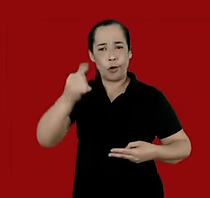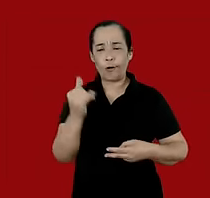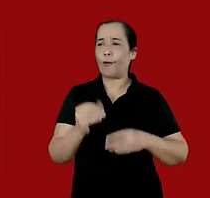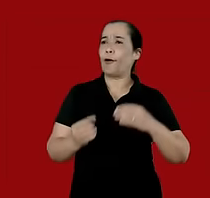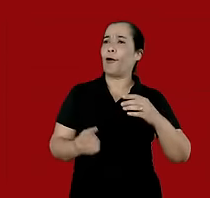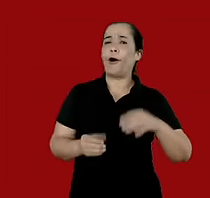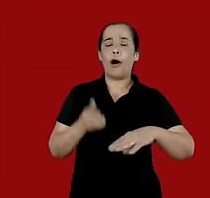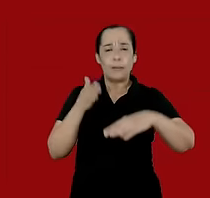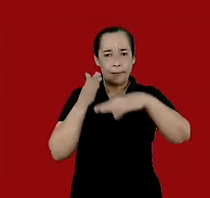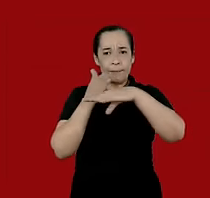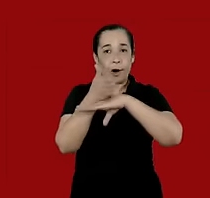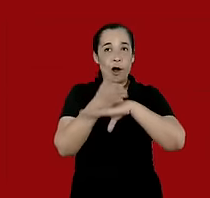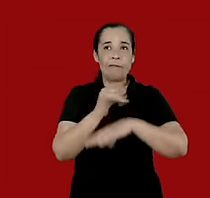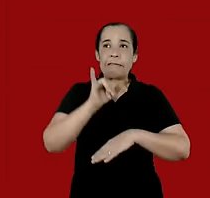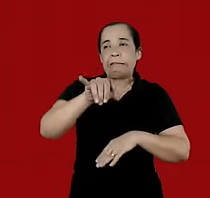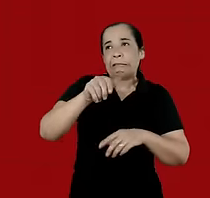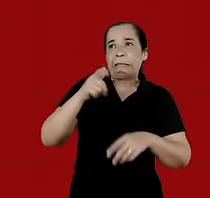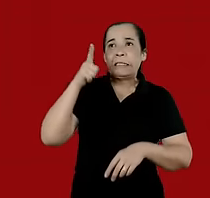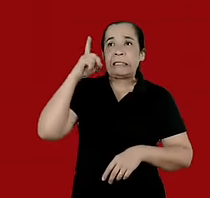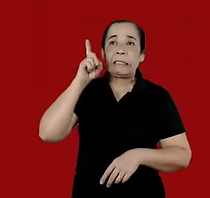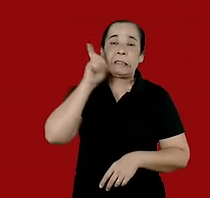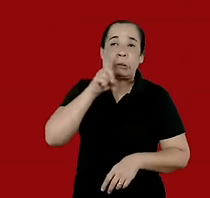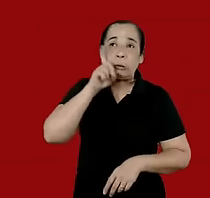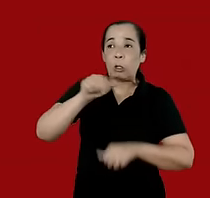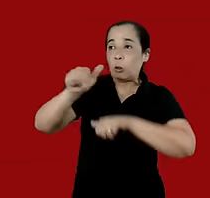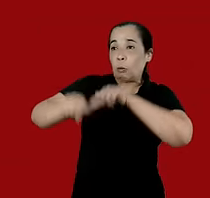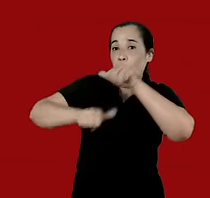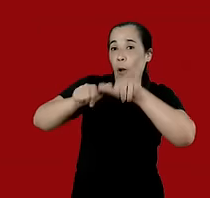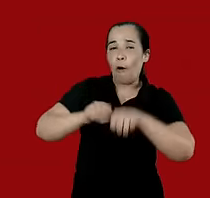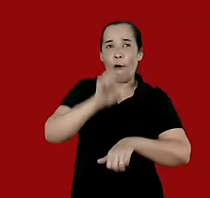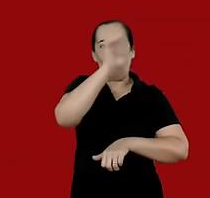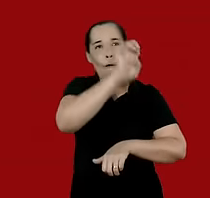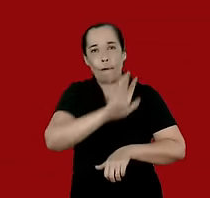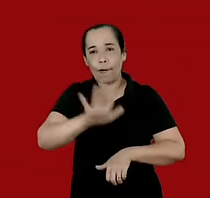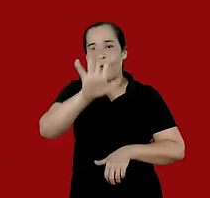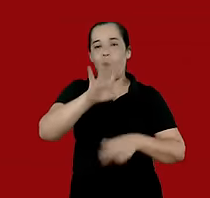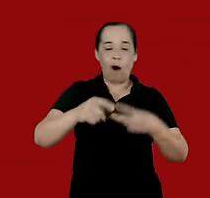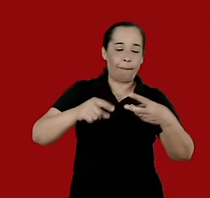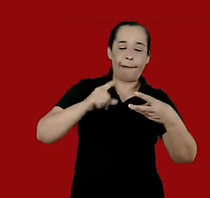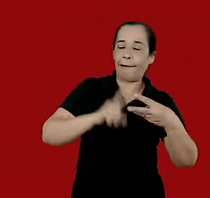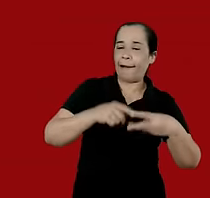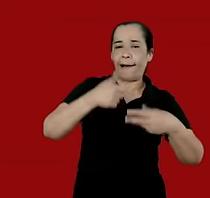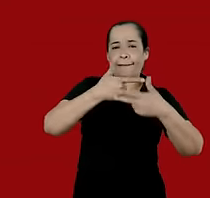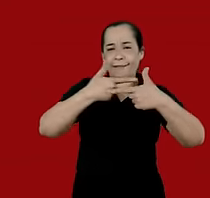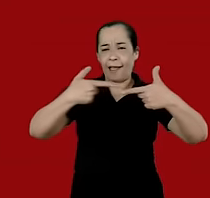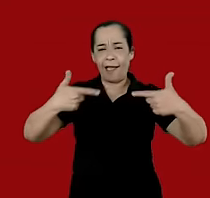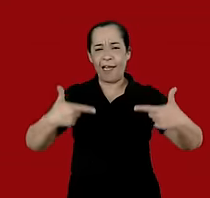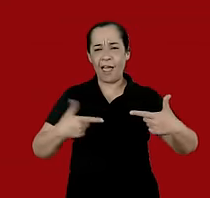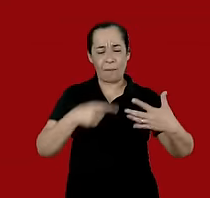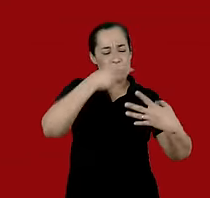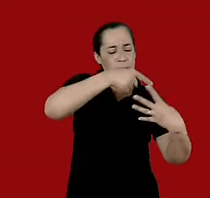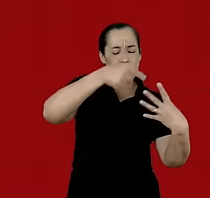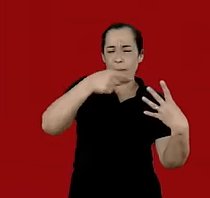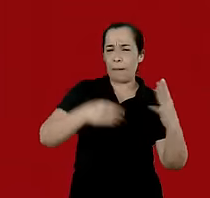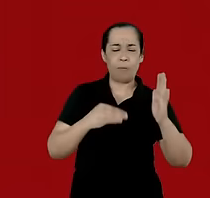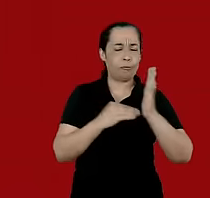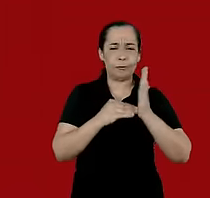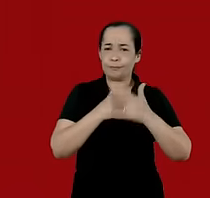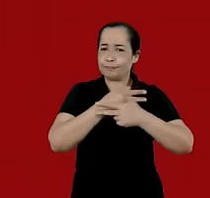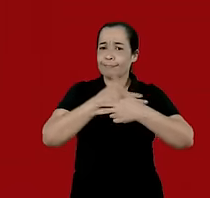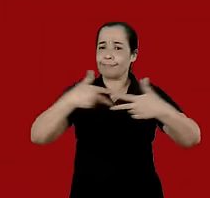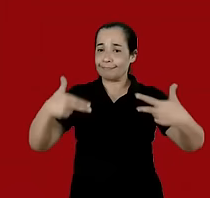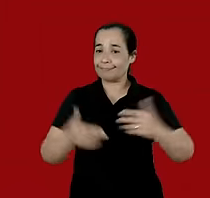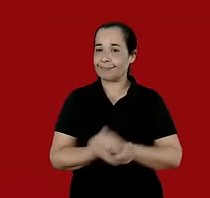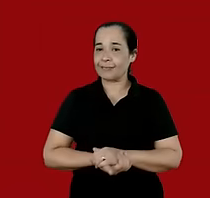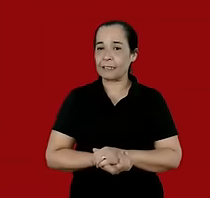Unidos mudou ou na Europa ou na guerra e o gestor vai fazendo a adaptação avaliando o cenário faz fazendo testando